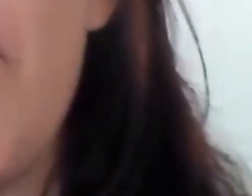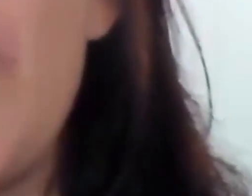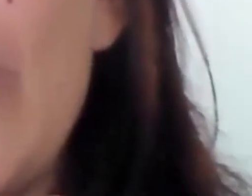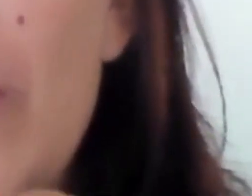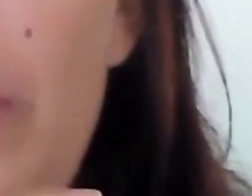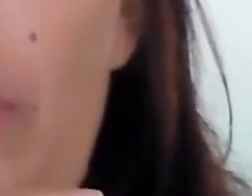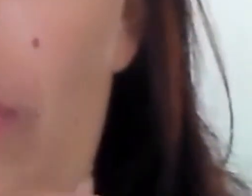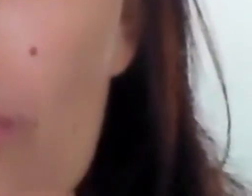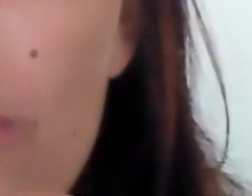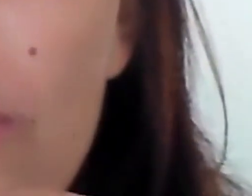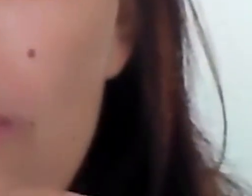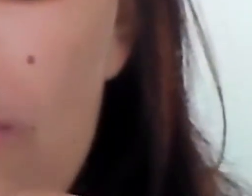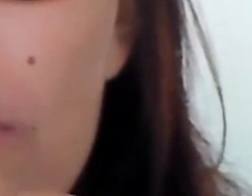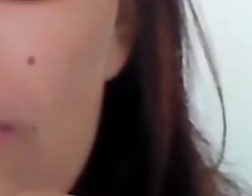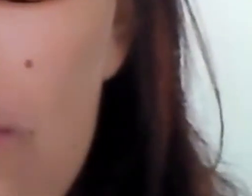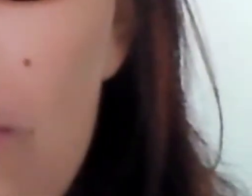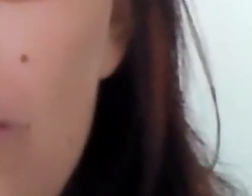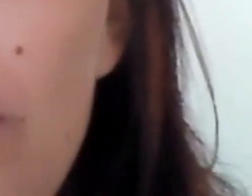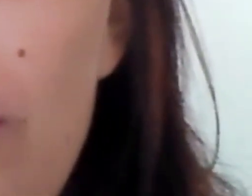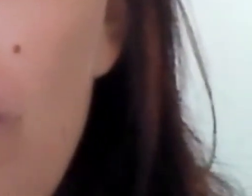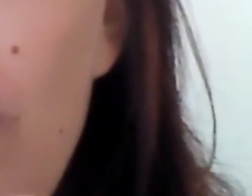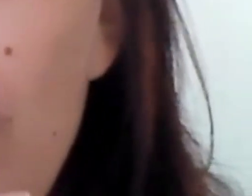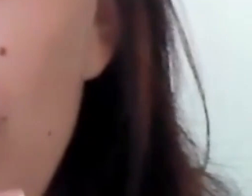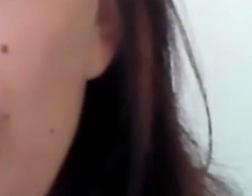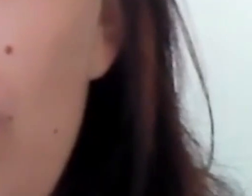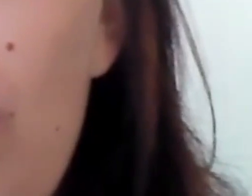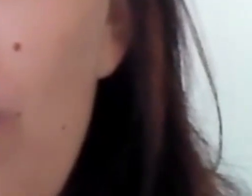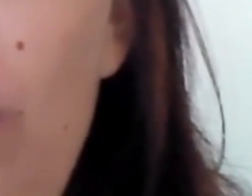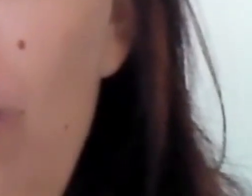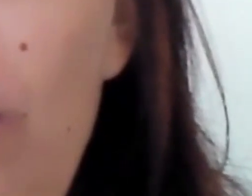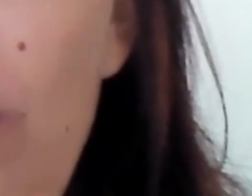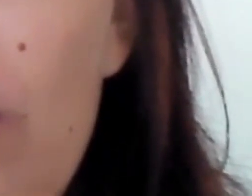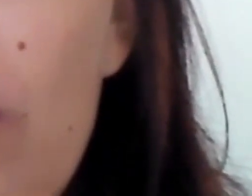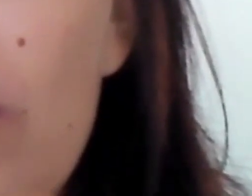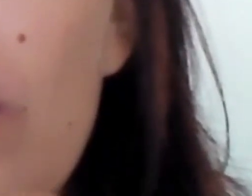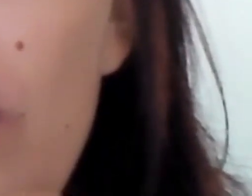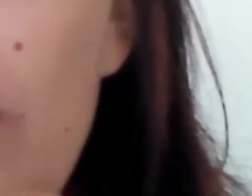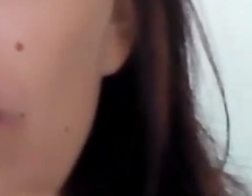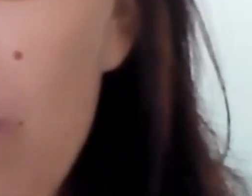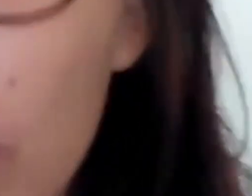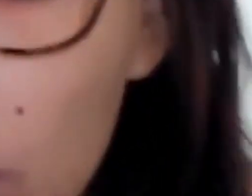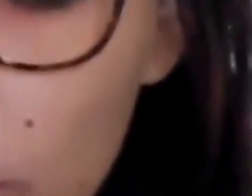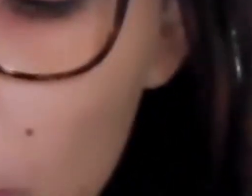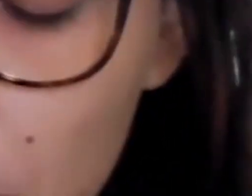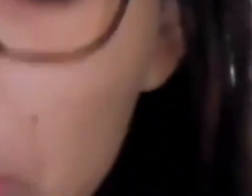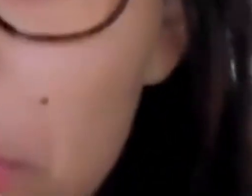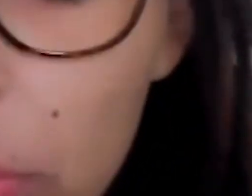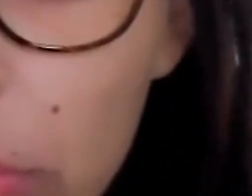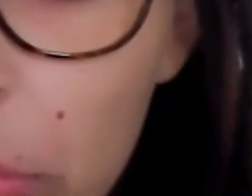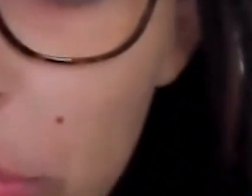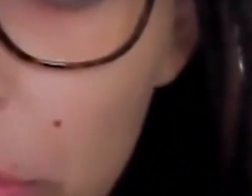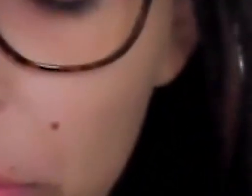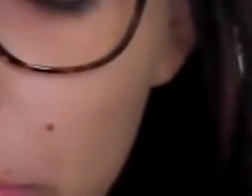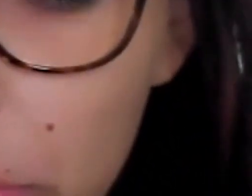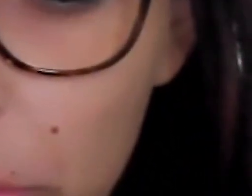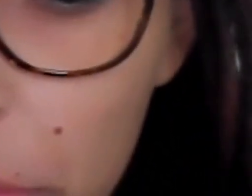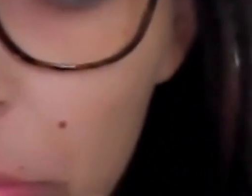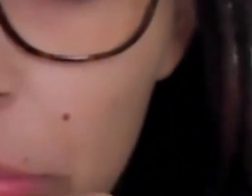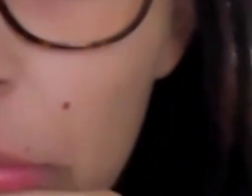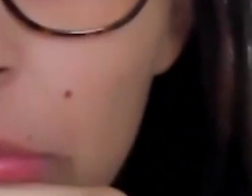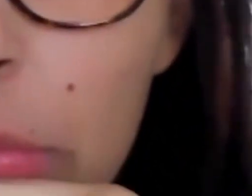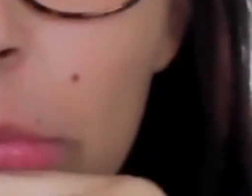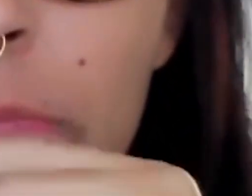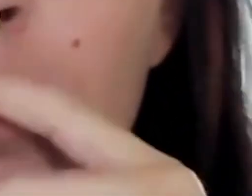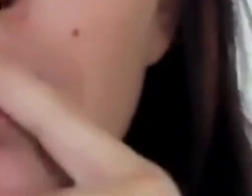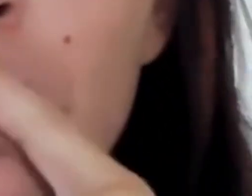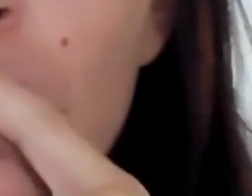quer mostrar que você falou com essa pessoa. Então, você pode botar trechos, isso é uma resposta bem técnica, tá? Você pode usar trechos muito